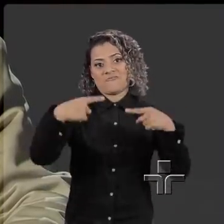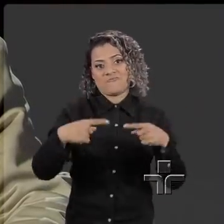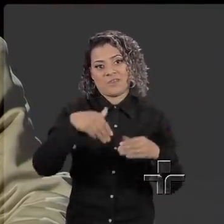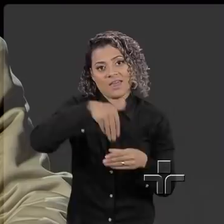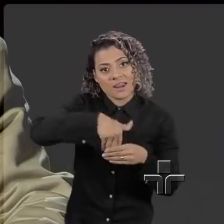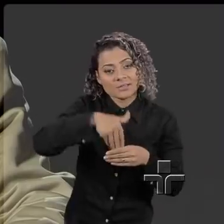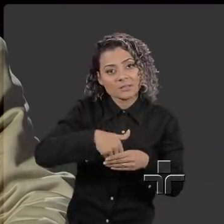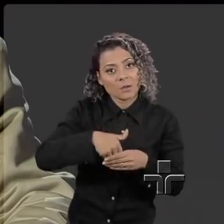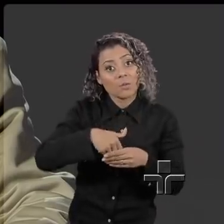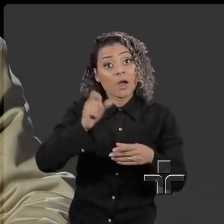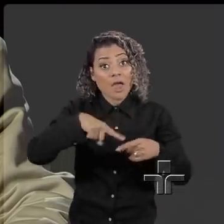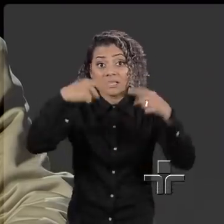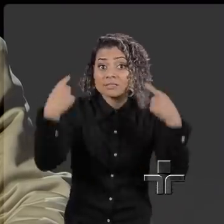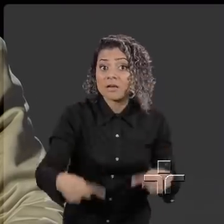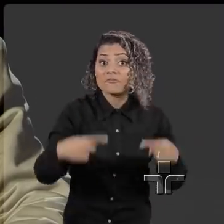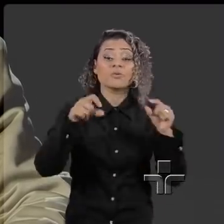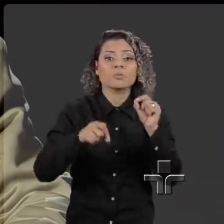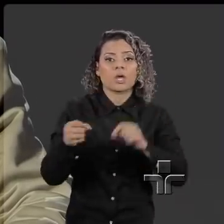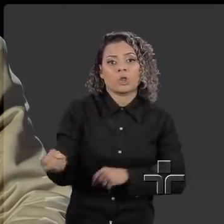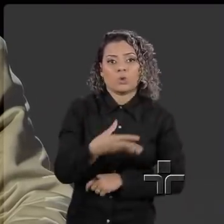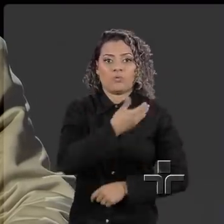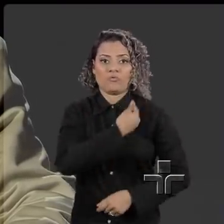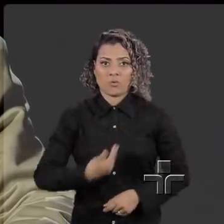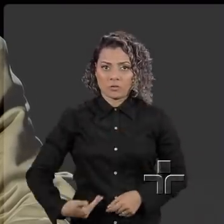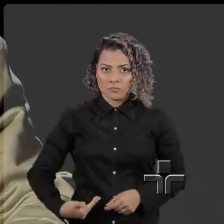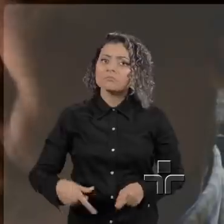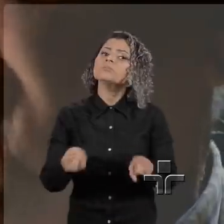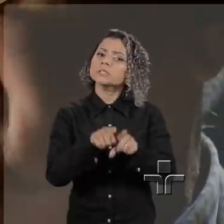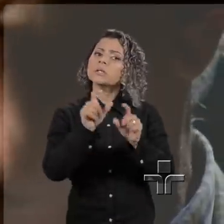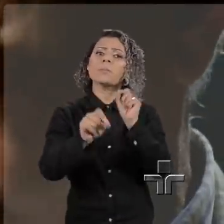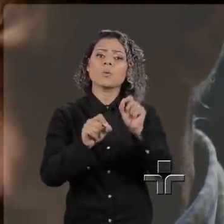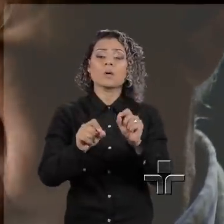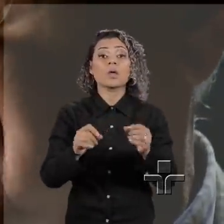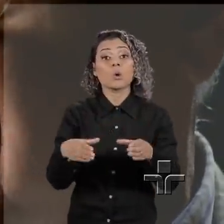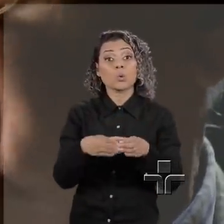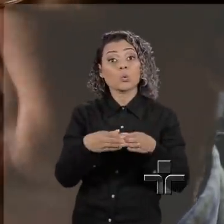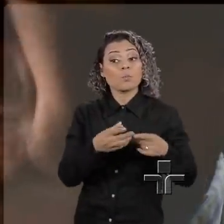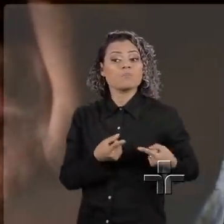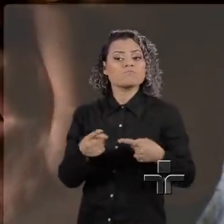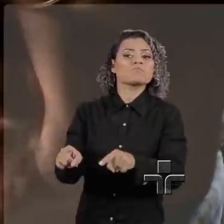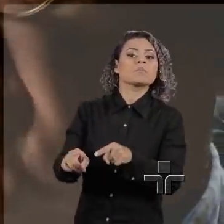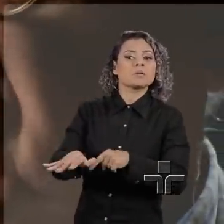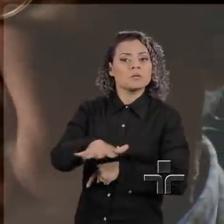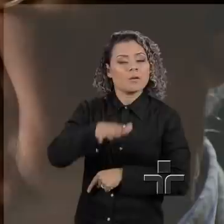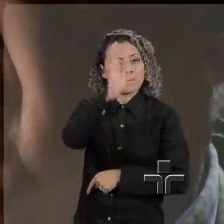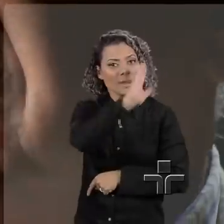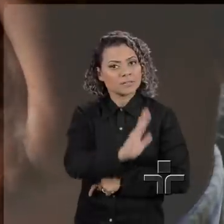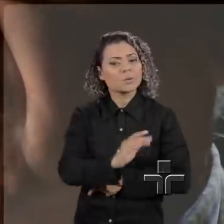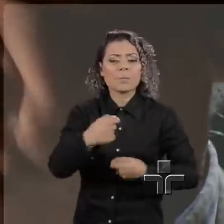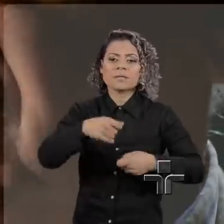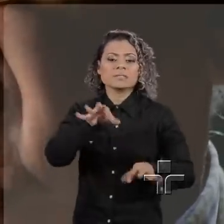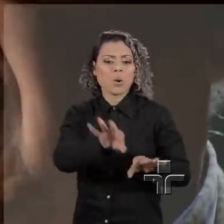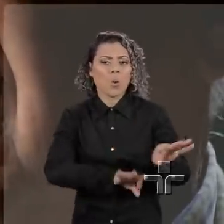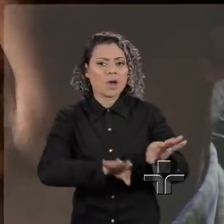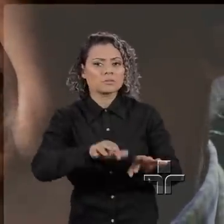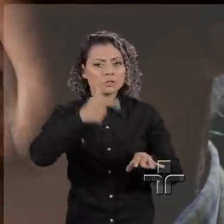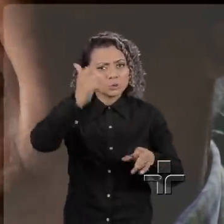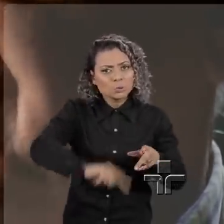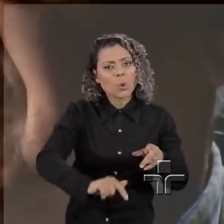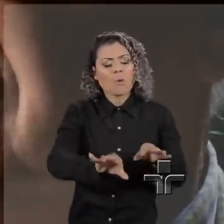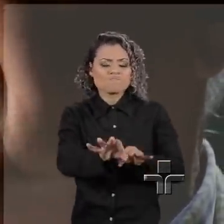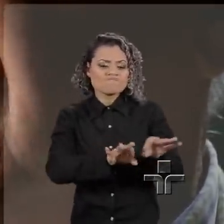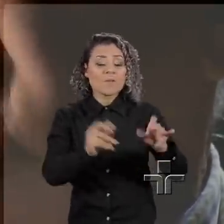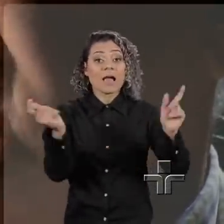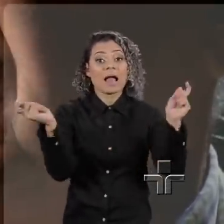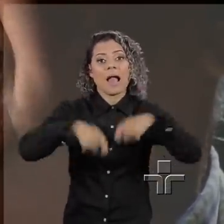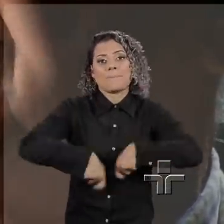Um desafio que tem que ser enfrentado pelo novo governo, mas também pela oposição brasileira, que precisa se redefinir, se reinventar para ser